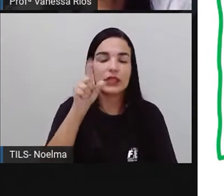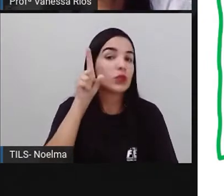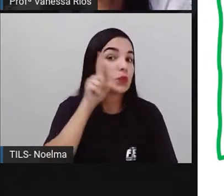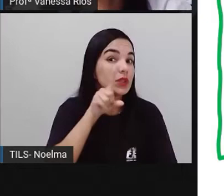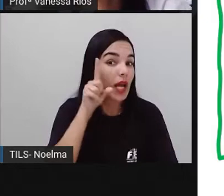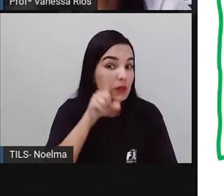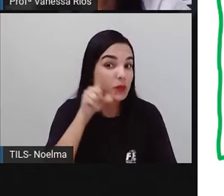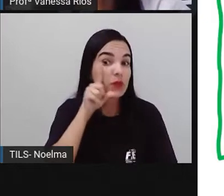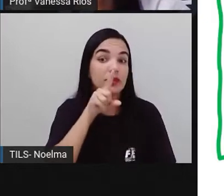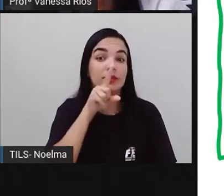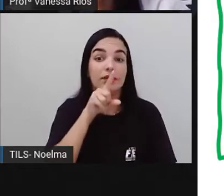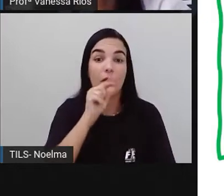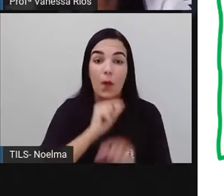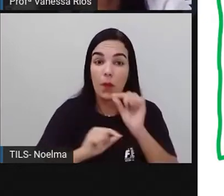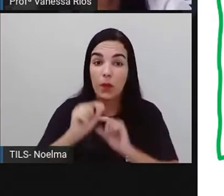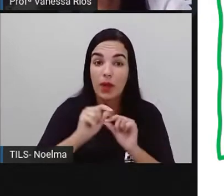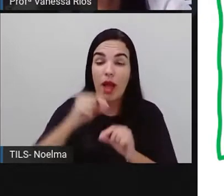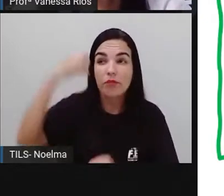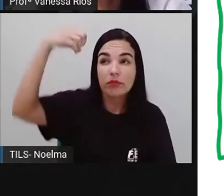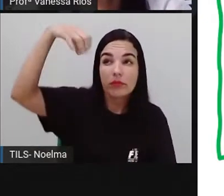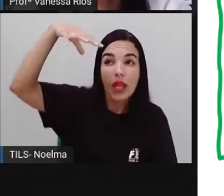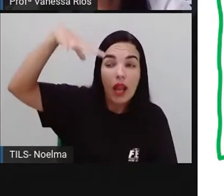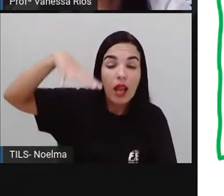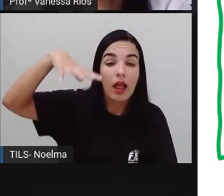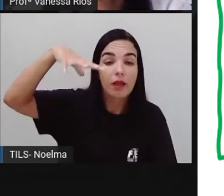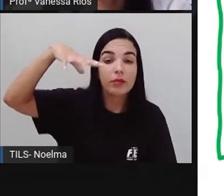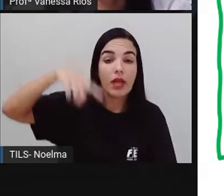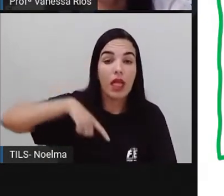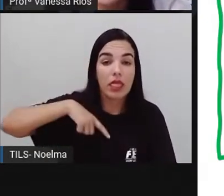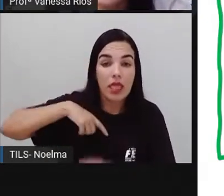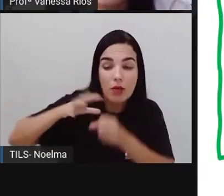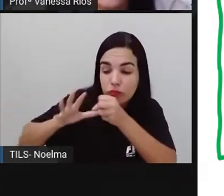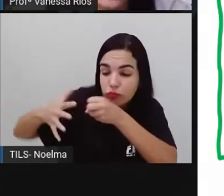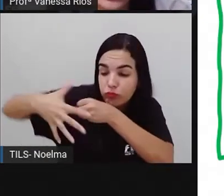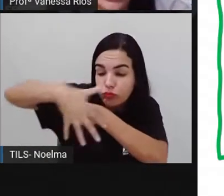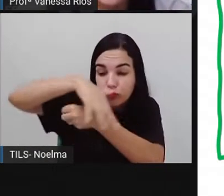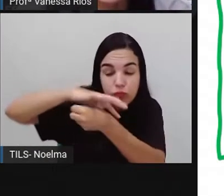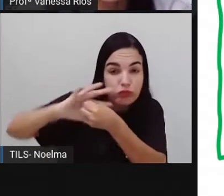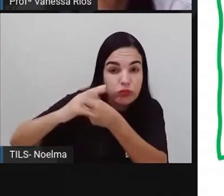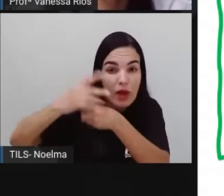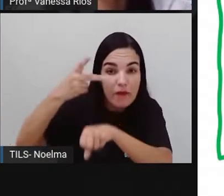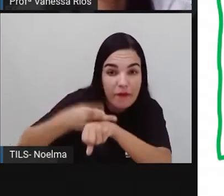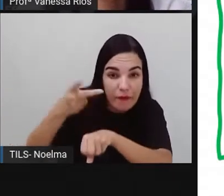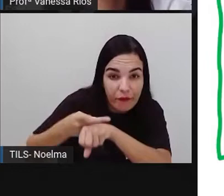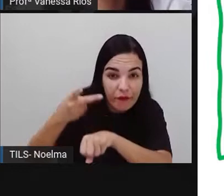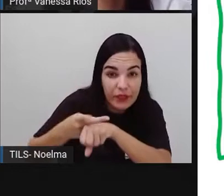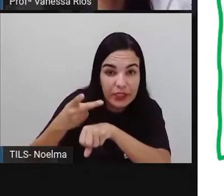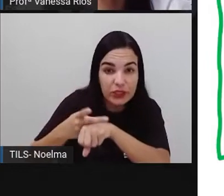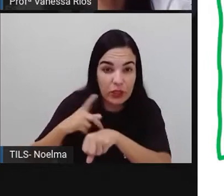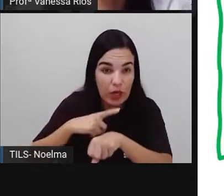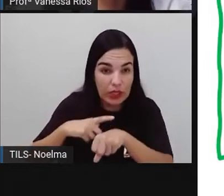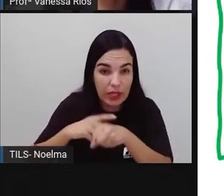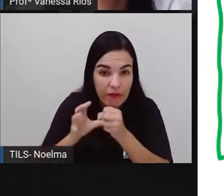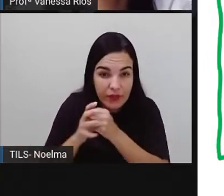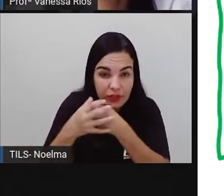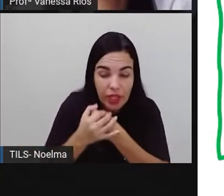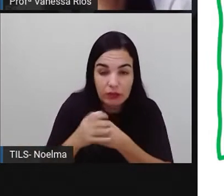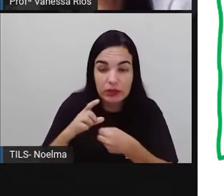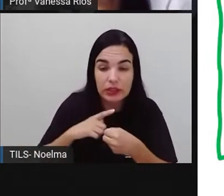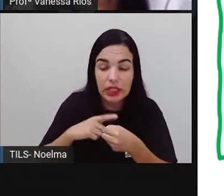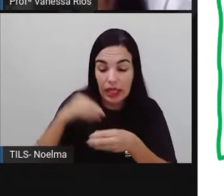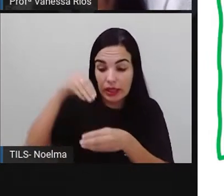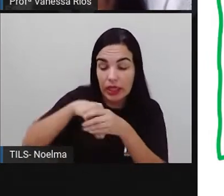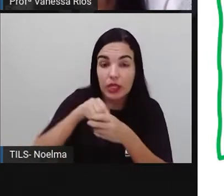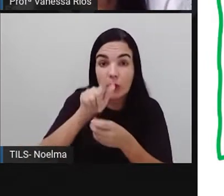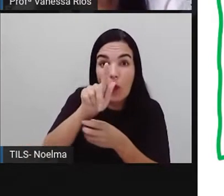lâmpadas incandescentes, formadas por um bulbo de vidro bem fechado, preenchido com gás. Dentro